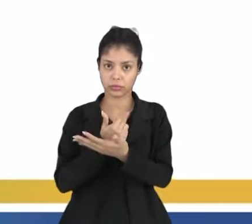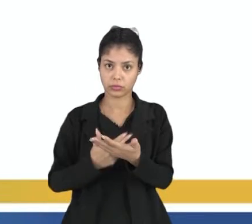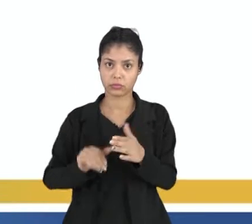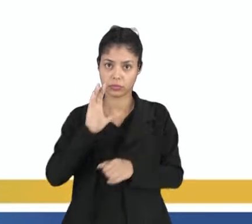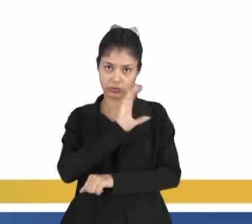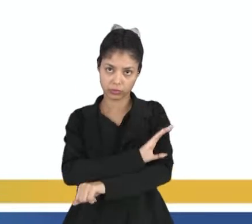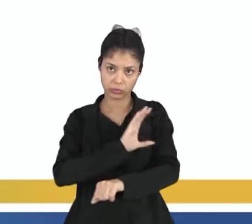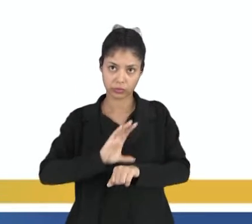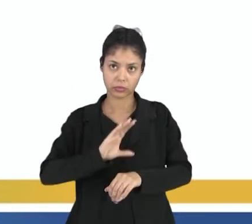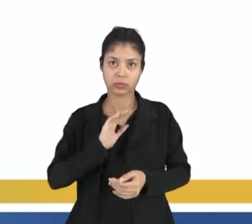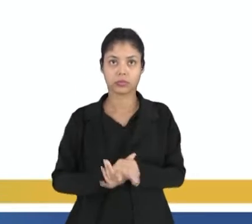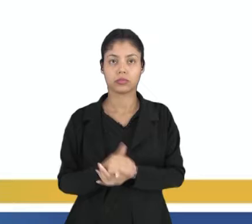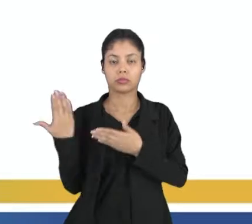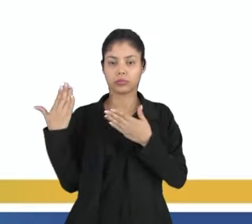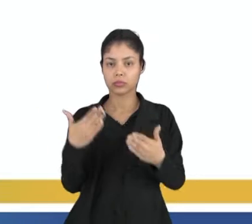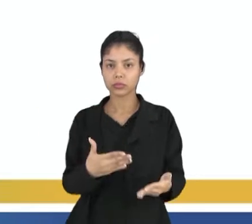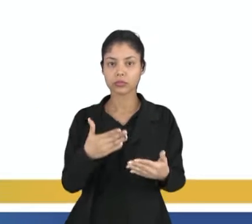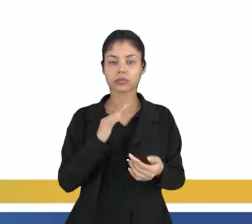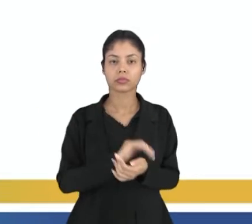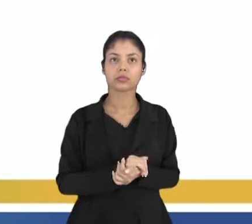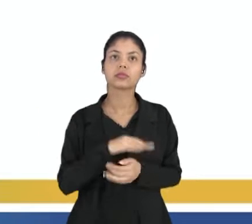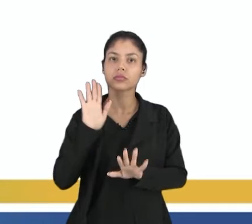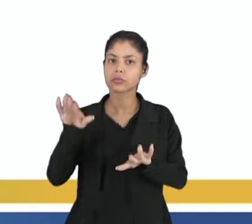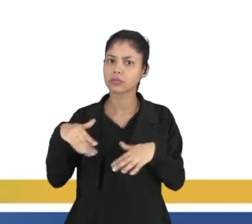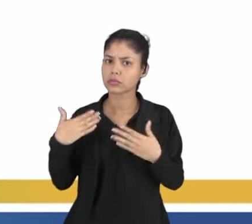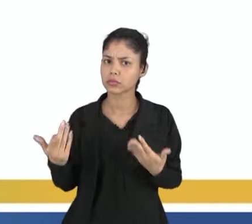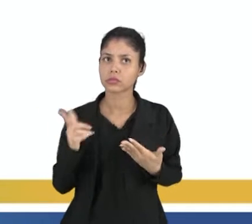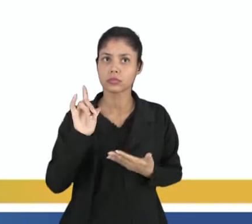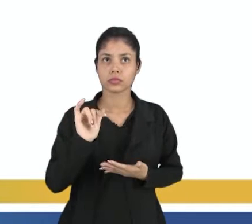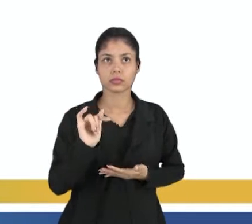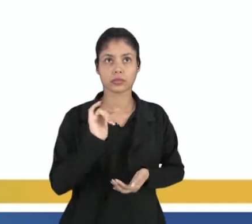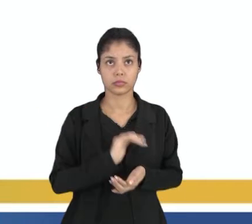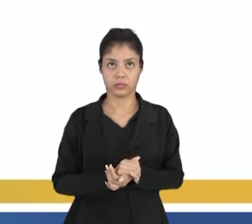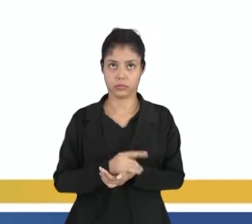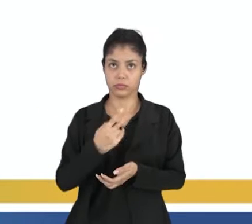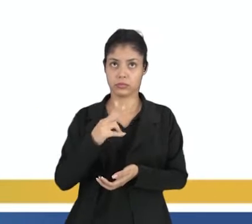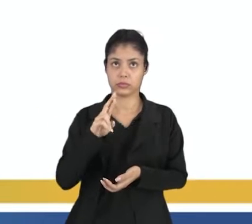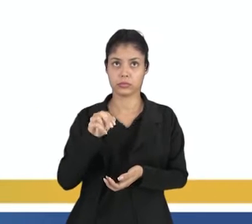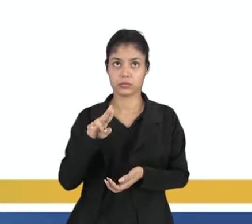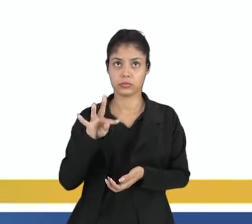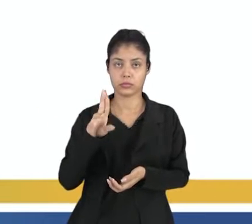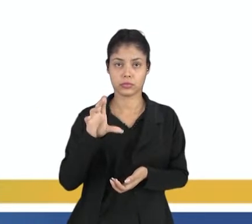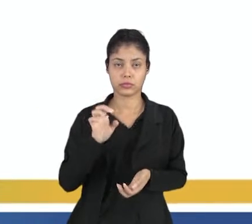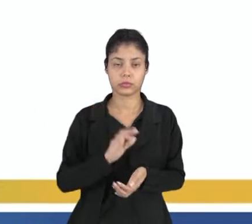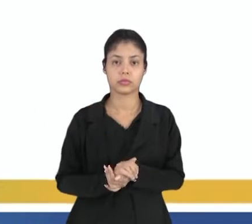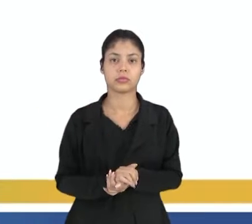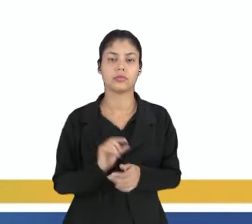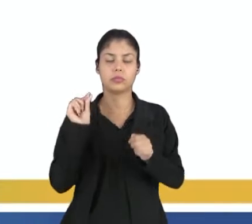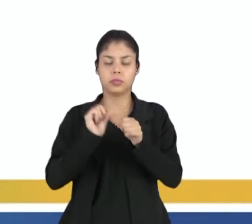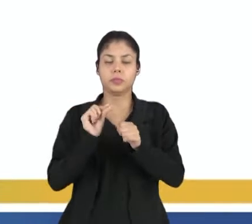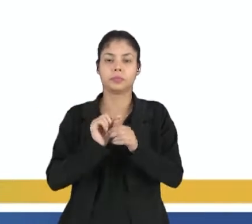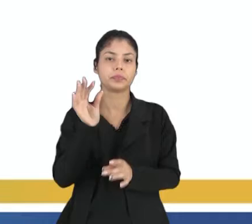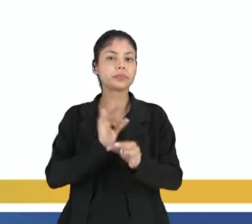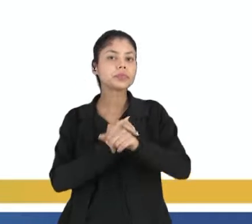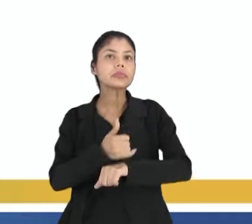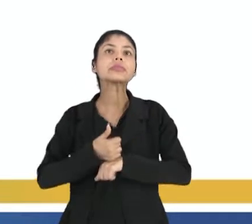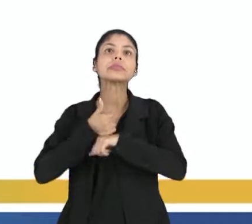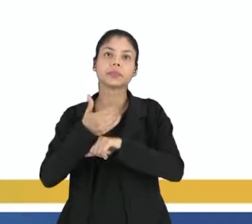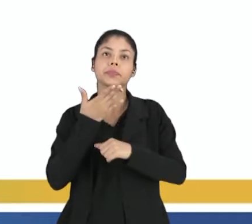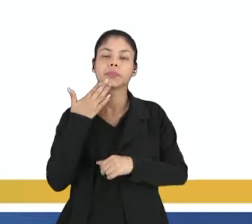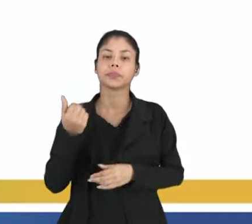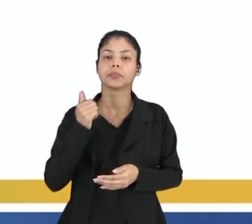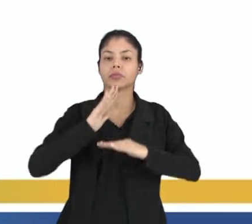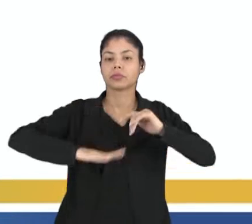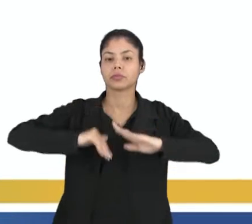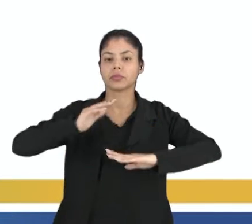cultura. E aí traz o objetivo. Qual é o objetivo do Pronatec Cultura? Formar e qualificar